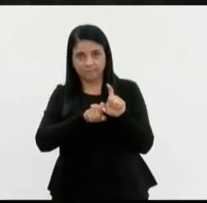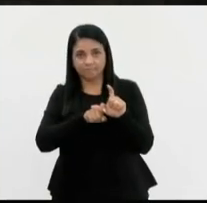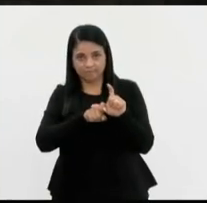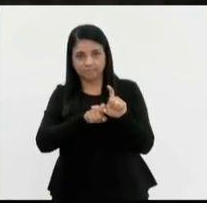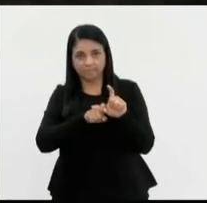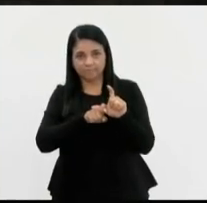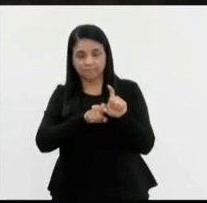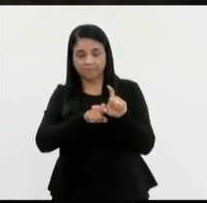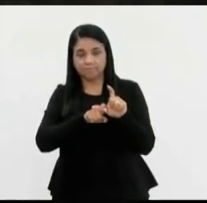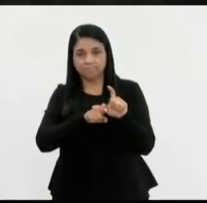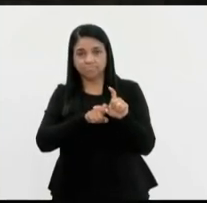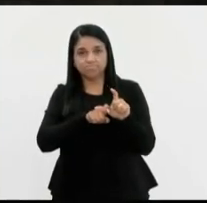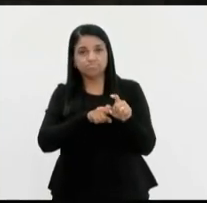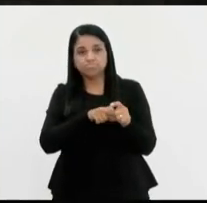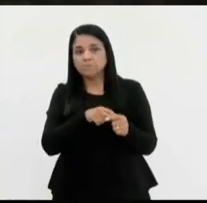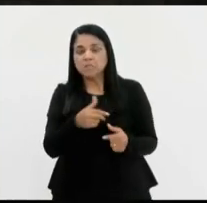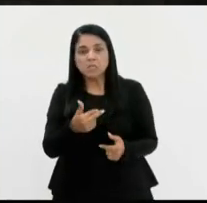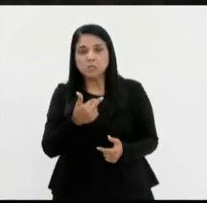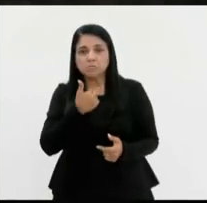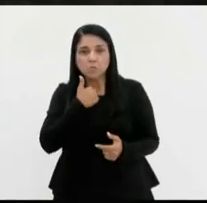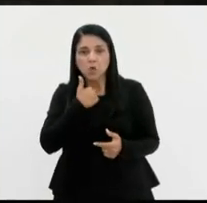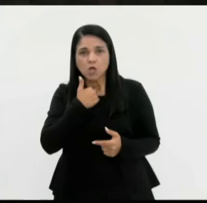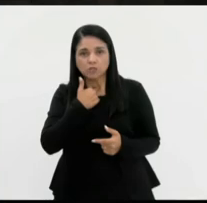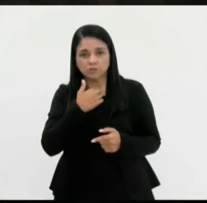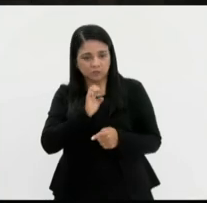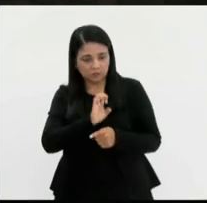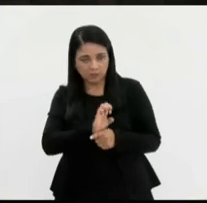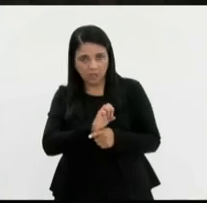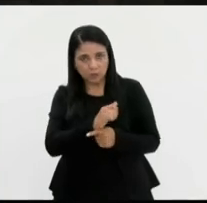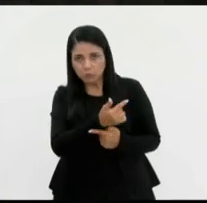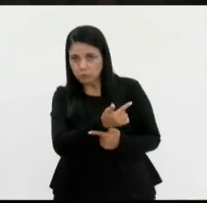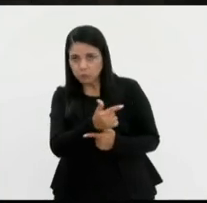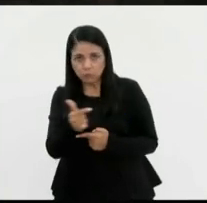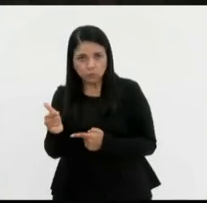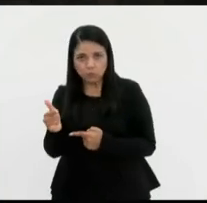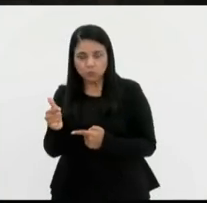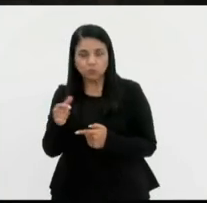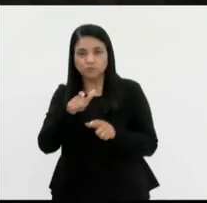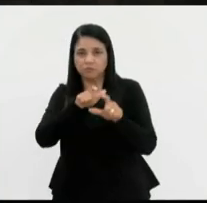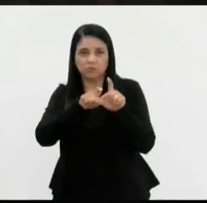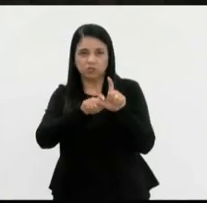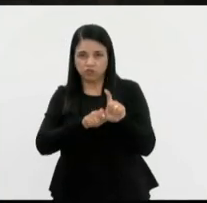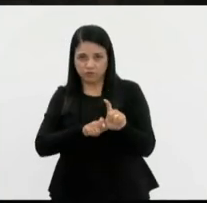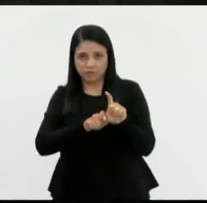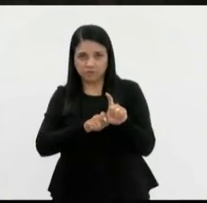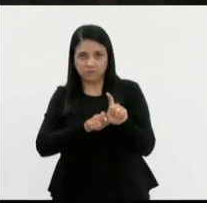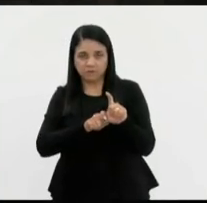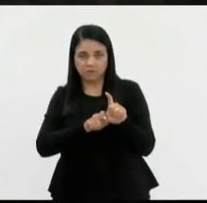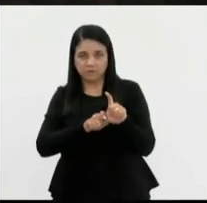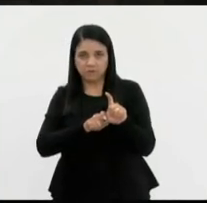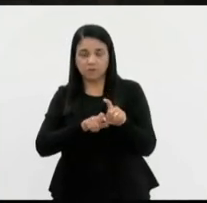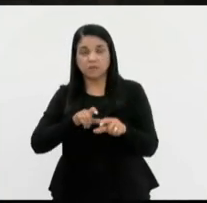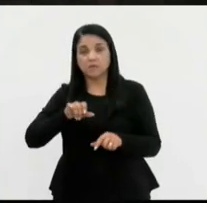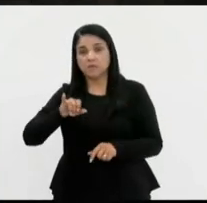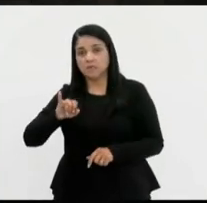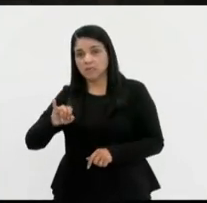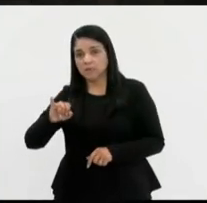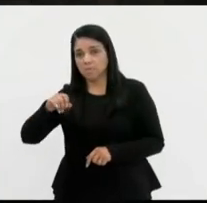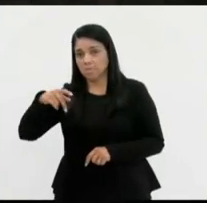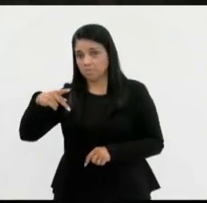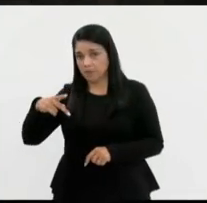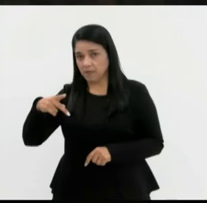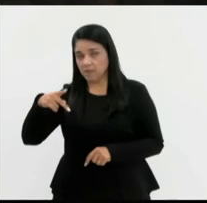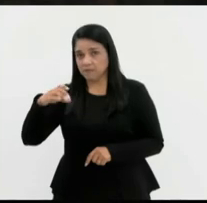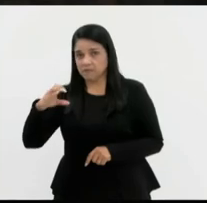ter mais nenhum corretor de dívida que não seja só IPCA